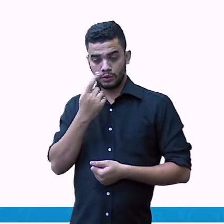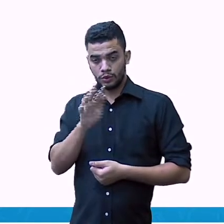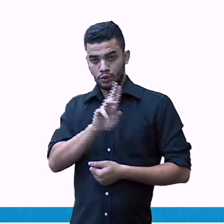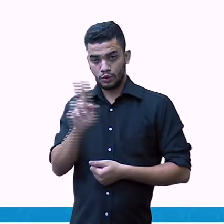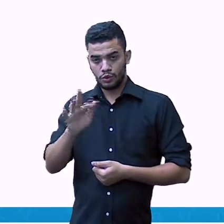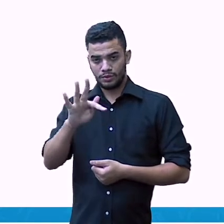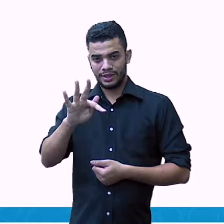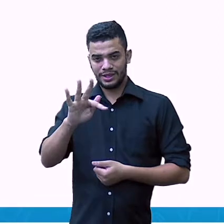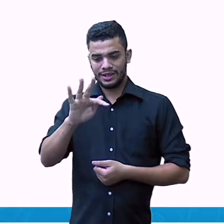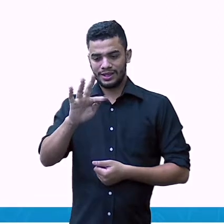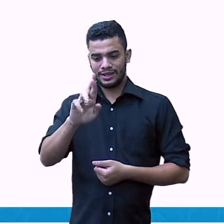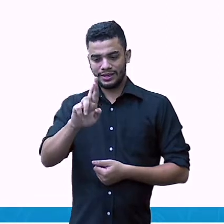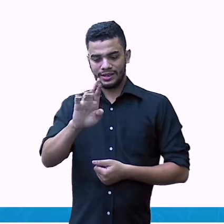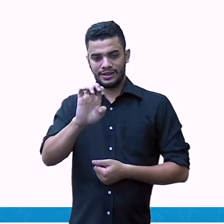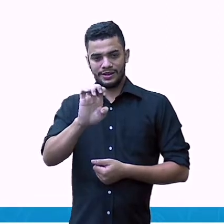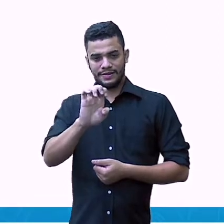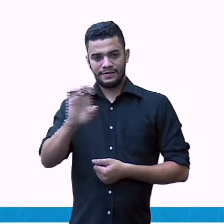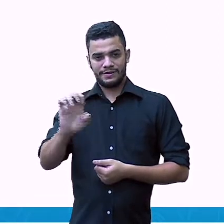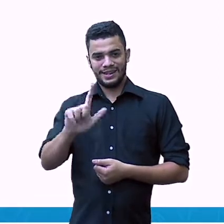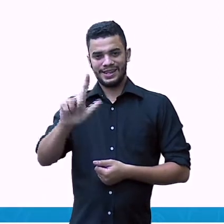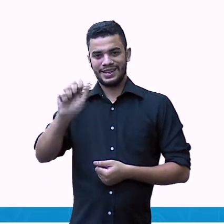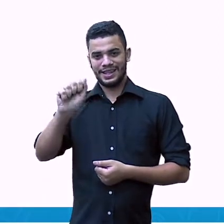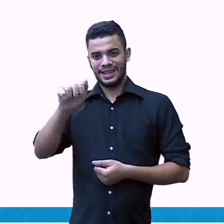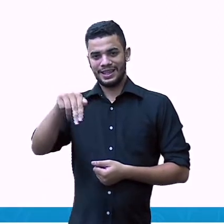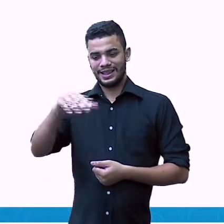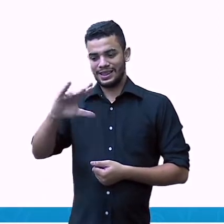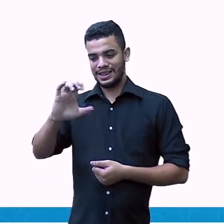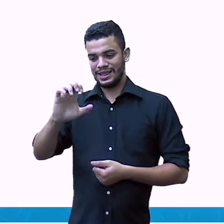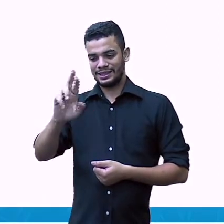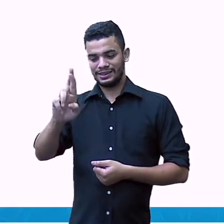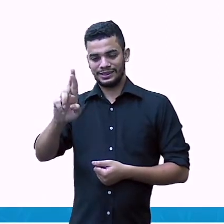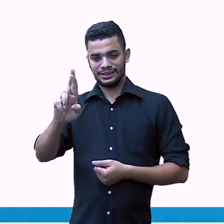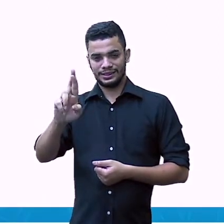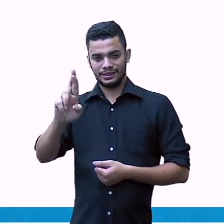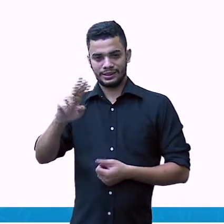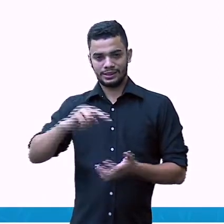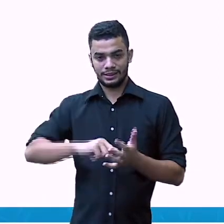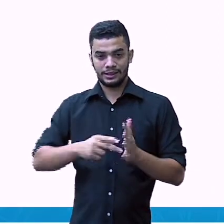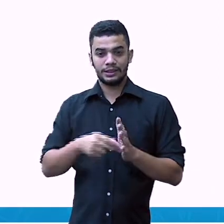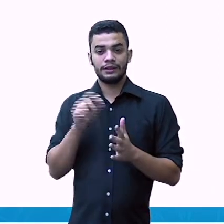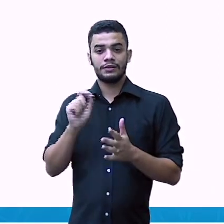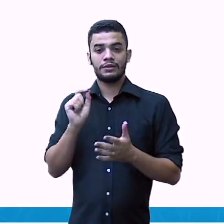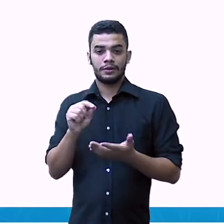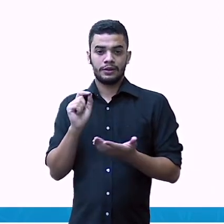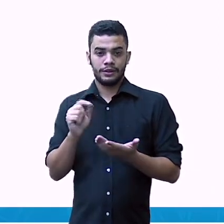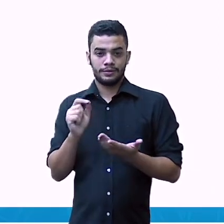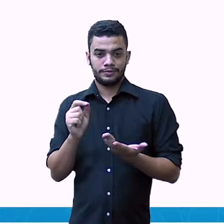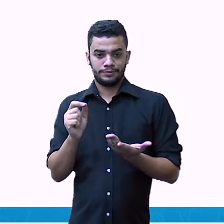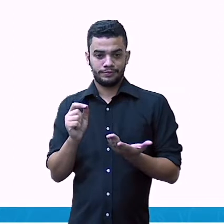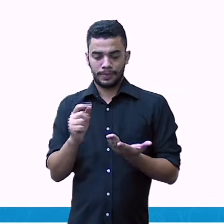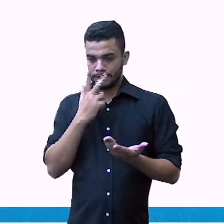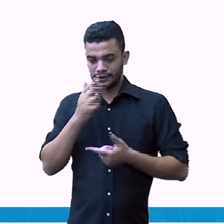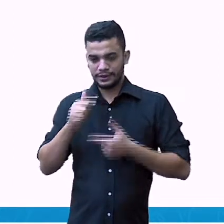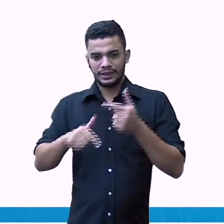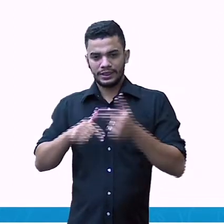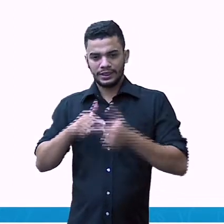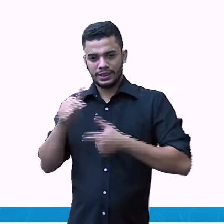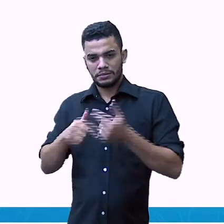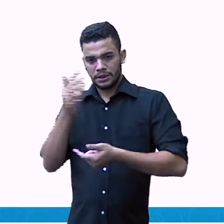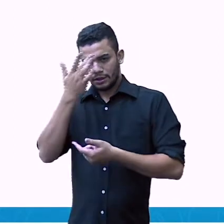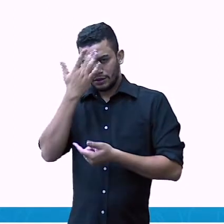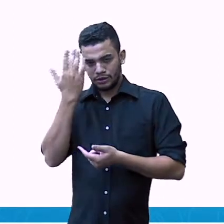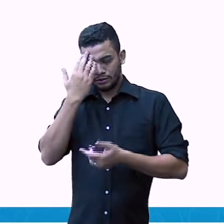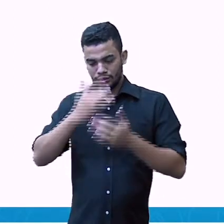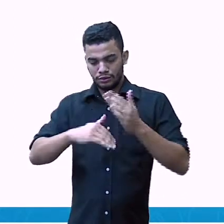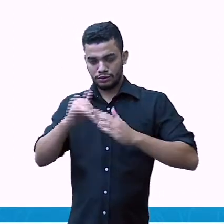freelancer consiste na prestação de serviços do profissional para a empresa por um período